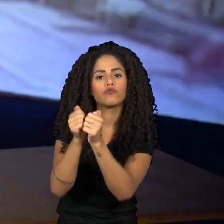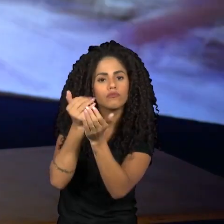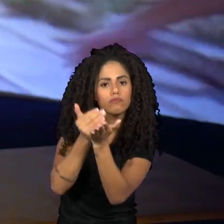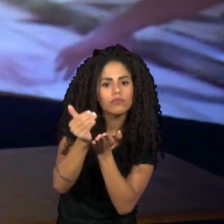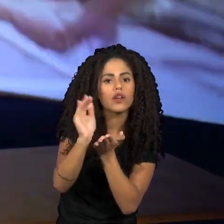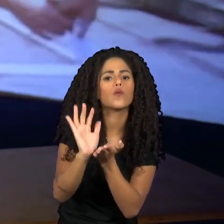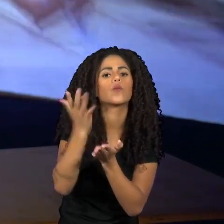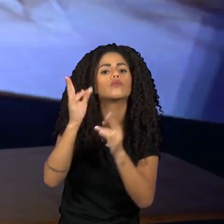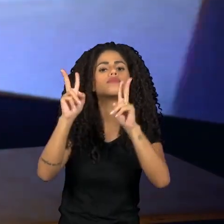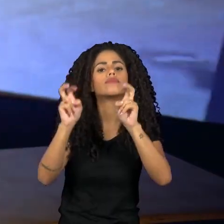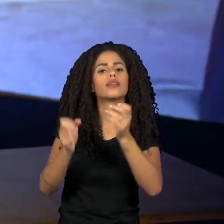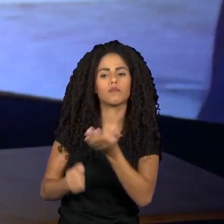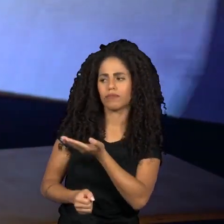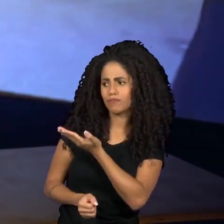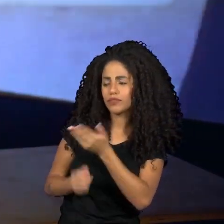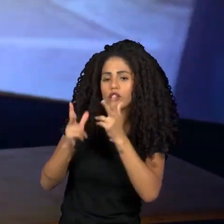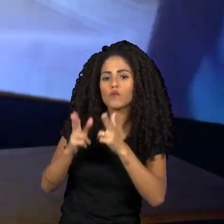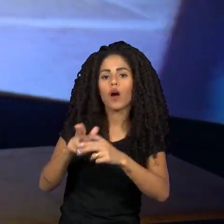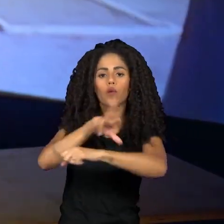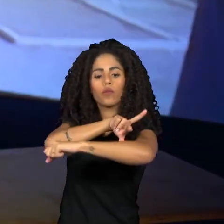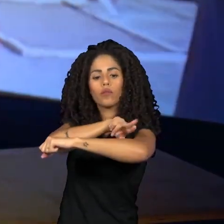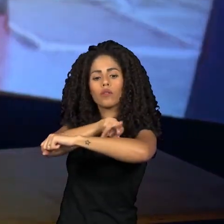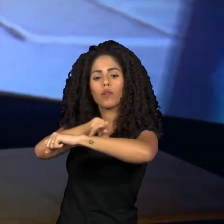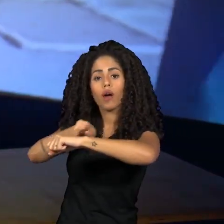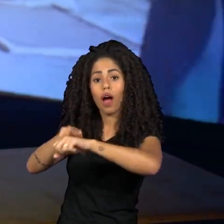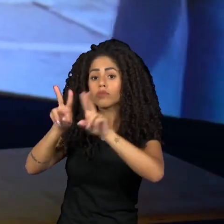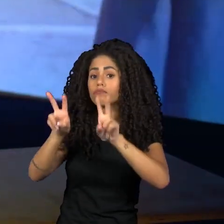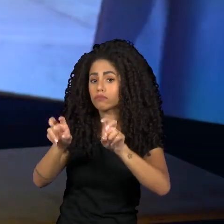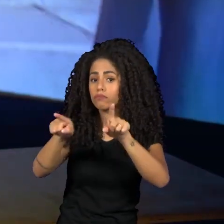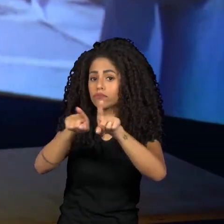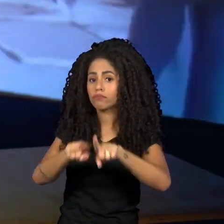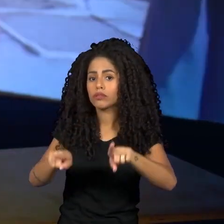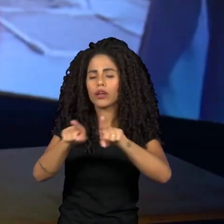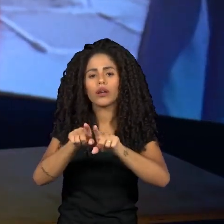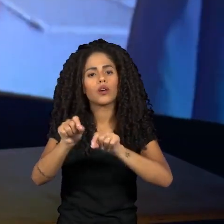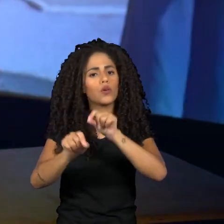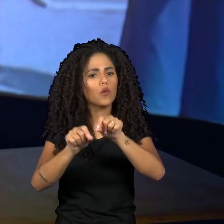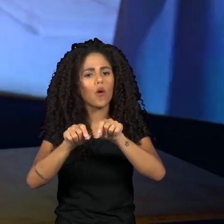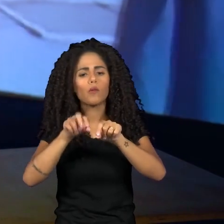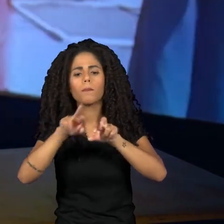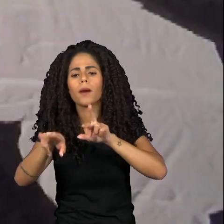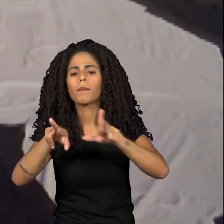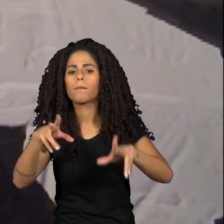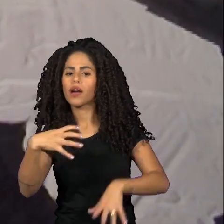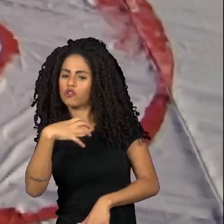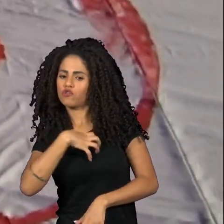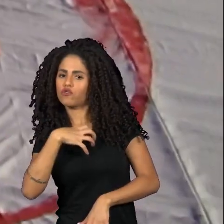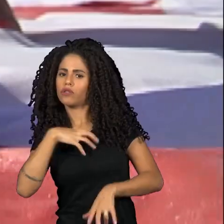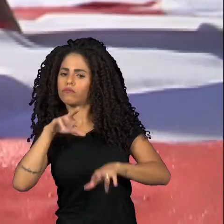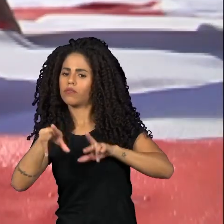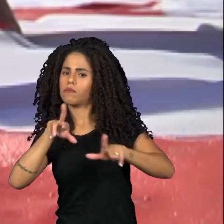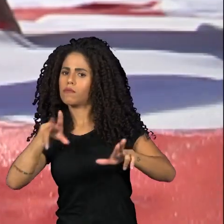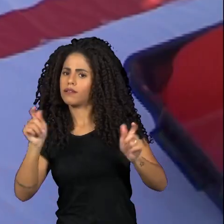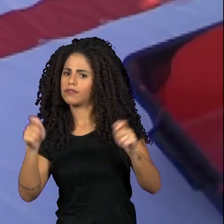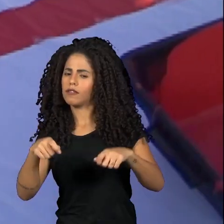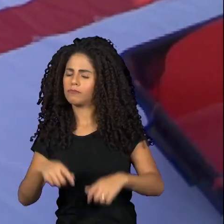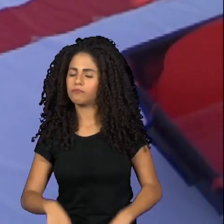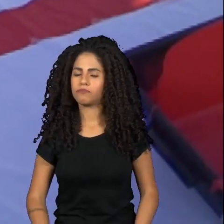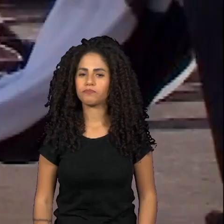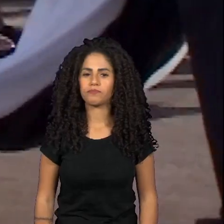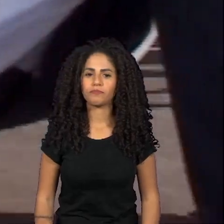desse tema, as questões raciais no Brasil e nas suas diferentes formas.